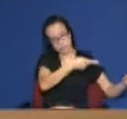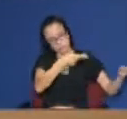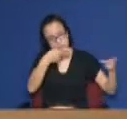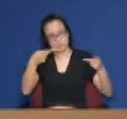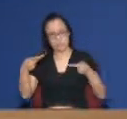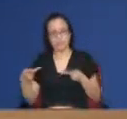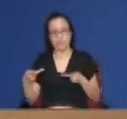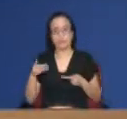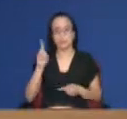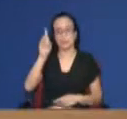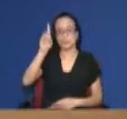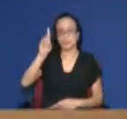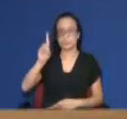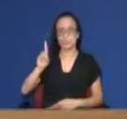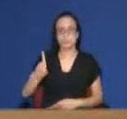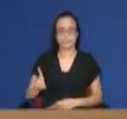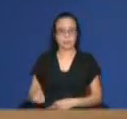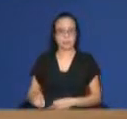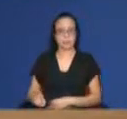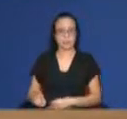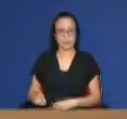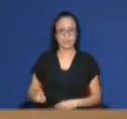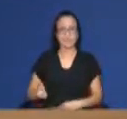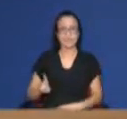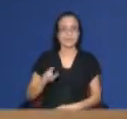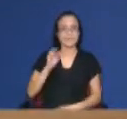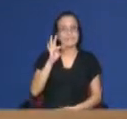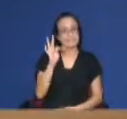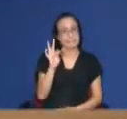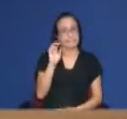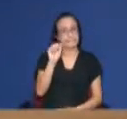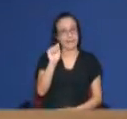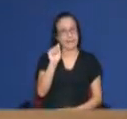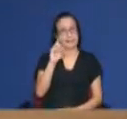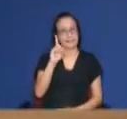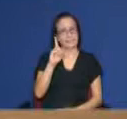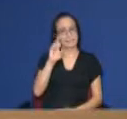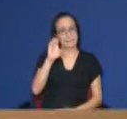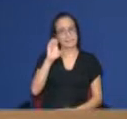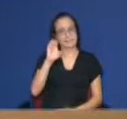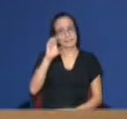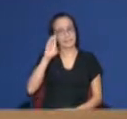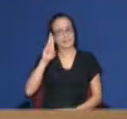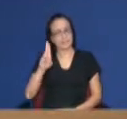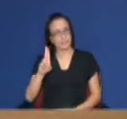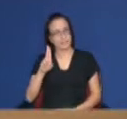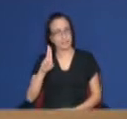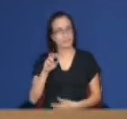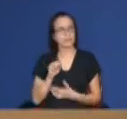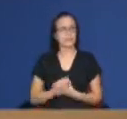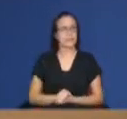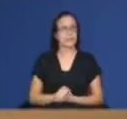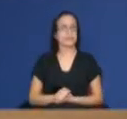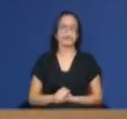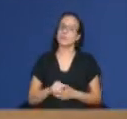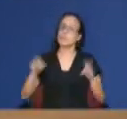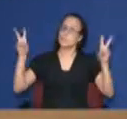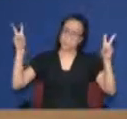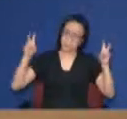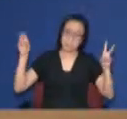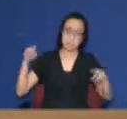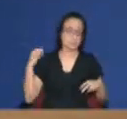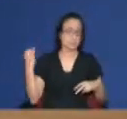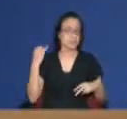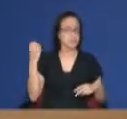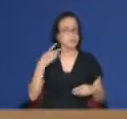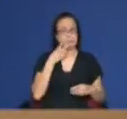da Odebrecht Ambiental, o senhor Tadeu Ramos, que discorrerá sobre assuntos de interesse da nossa cidade, sobretudo com relação à